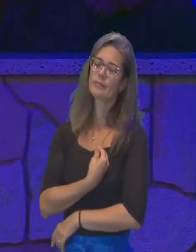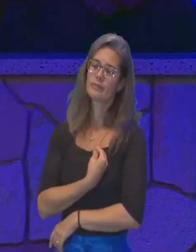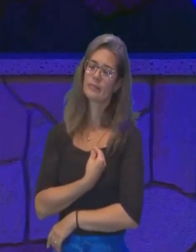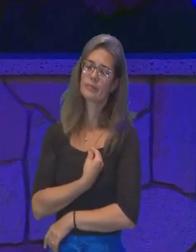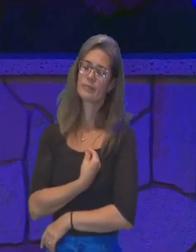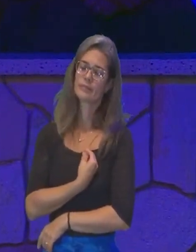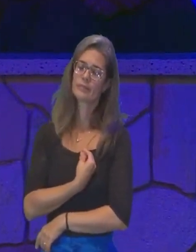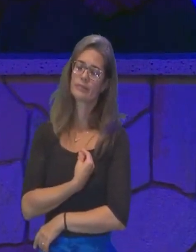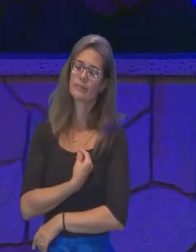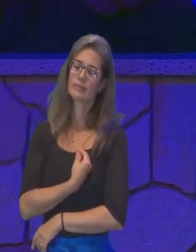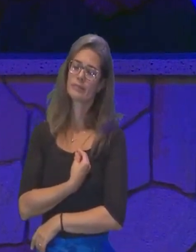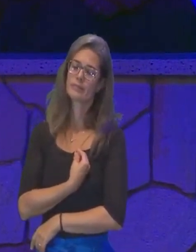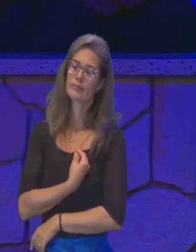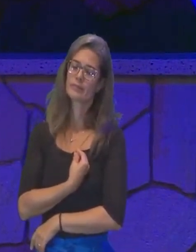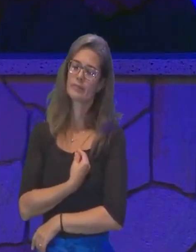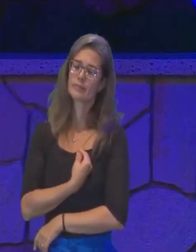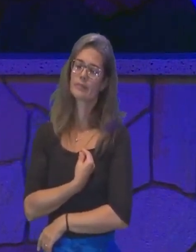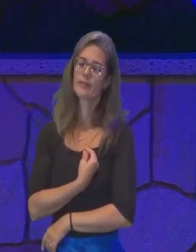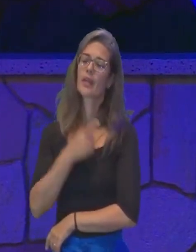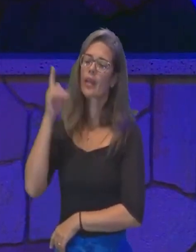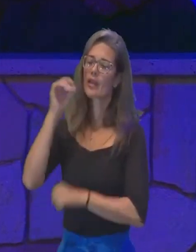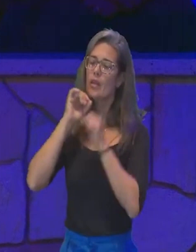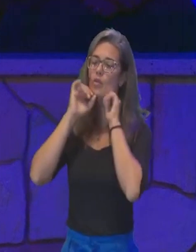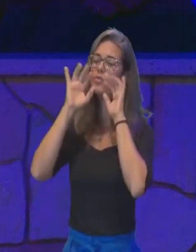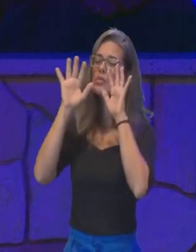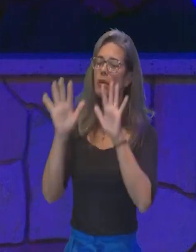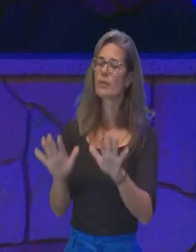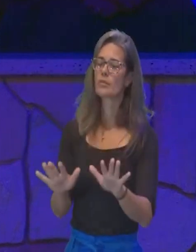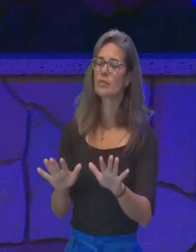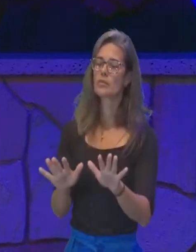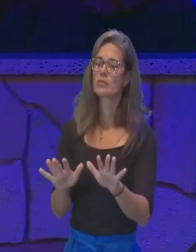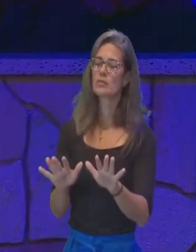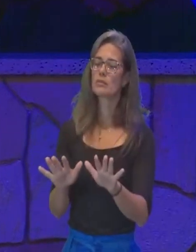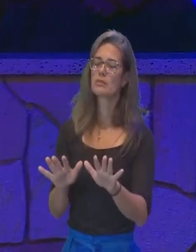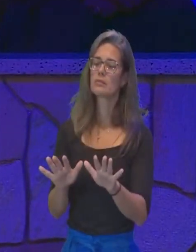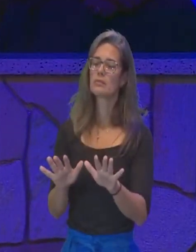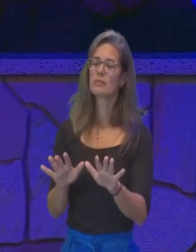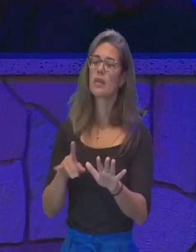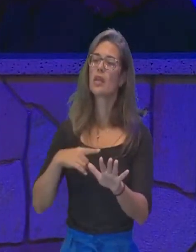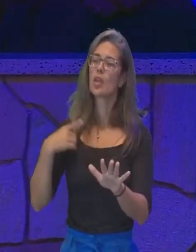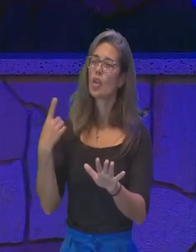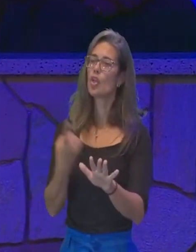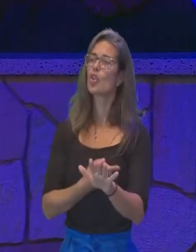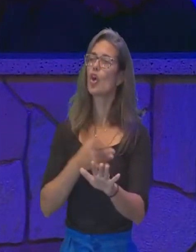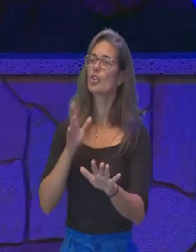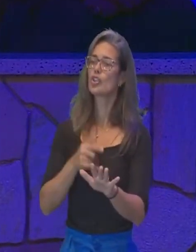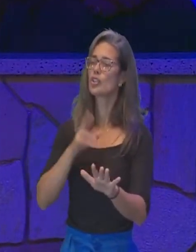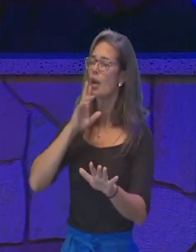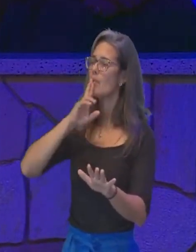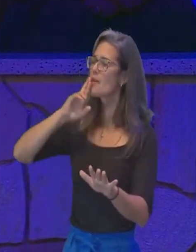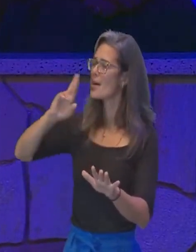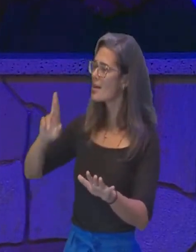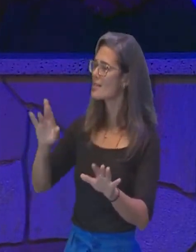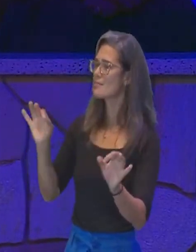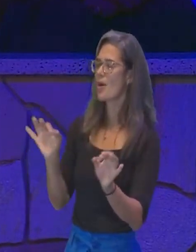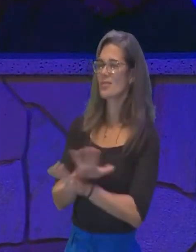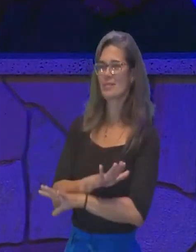nas suas mãos. Que Ele nos abençoe, queridos. Que tenhamos pronto uma resposta para esta